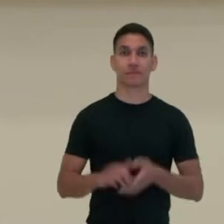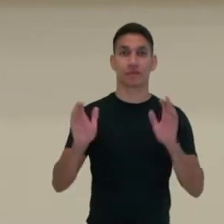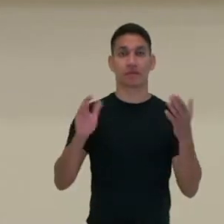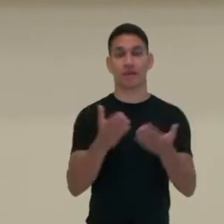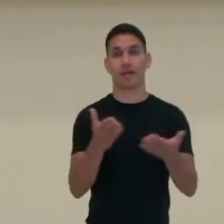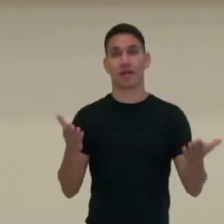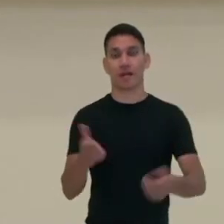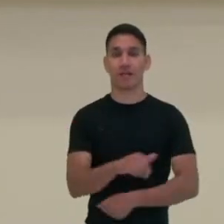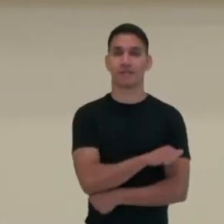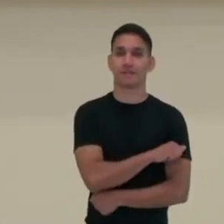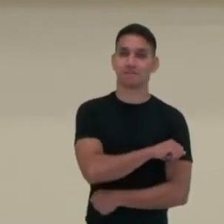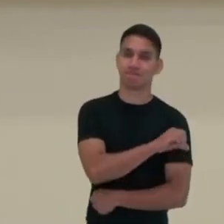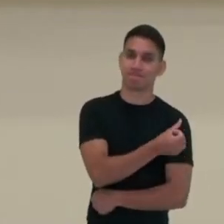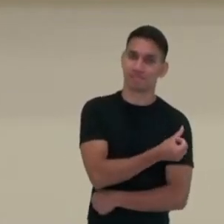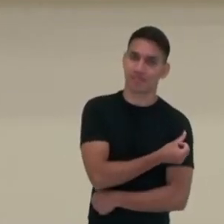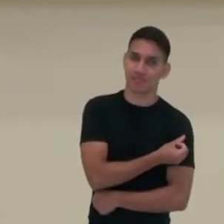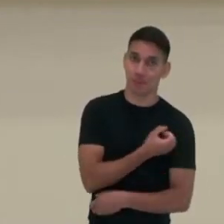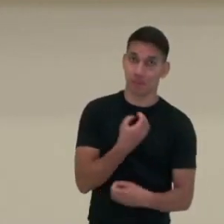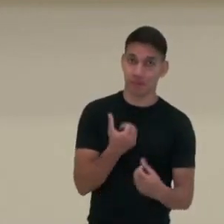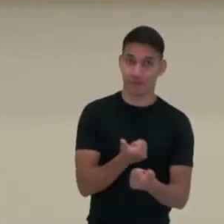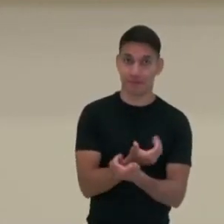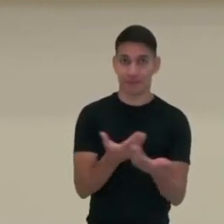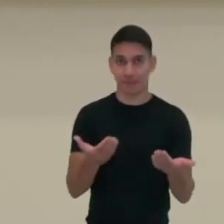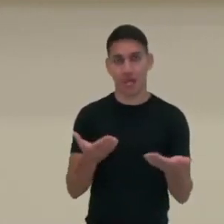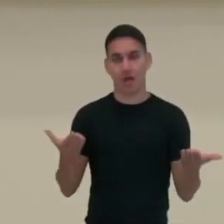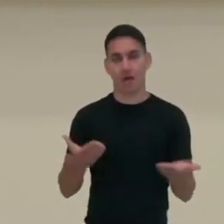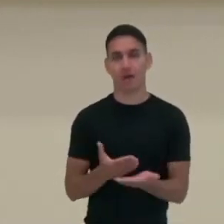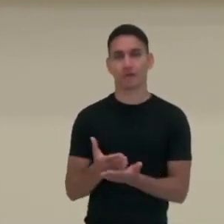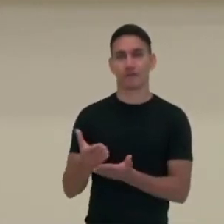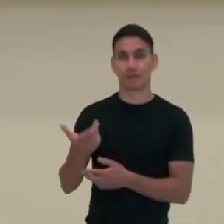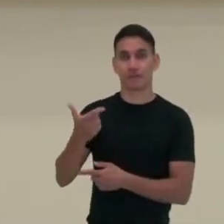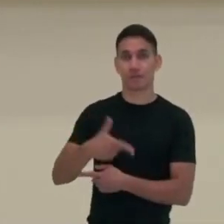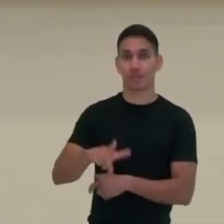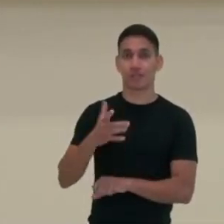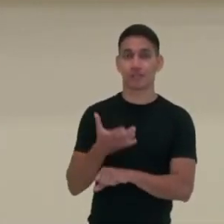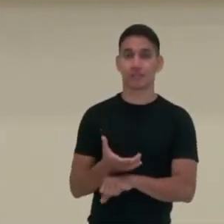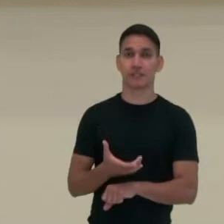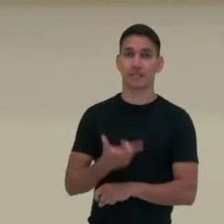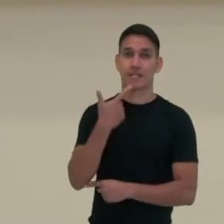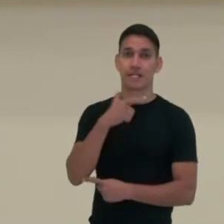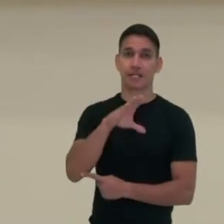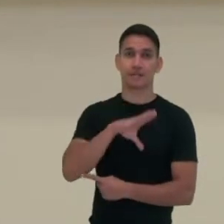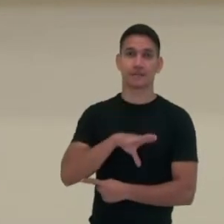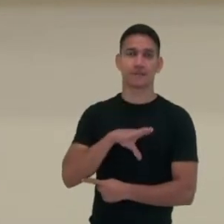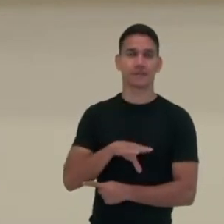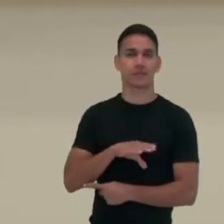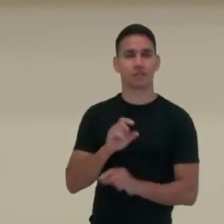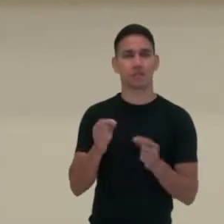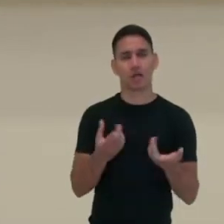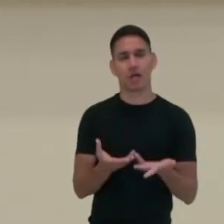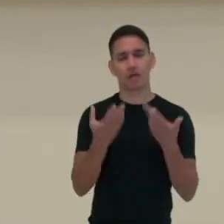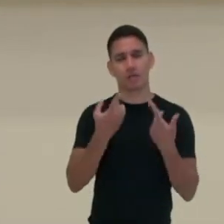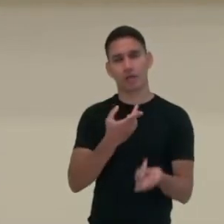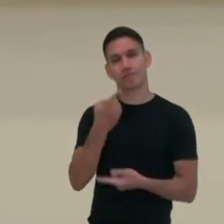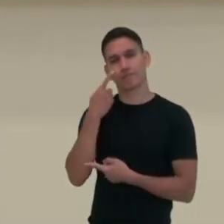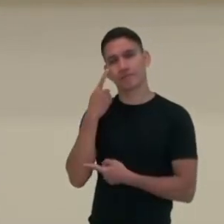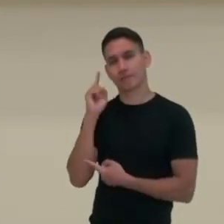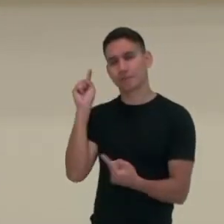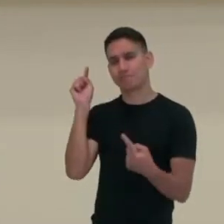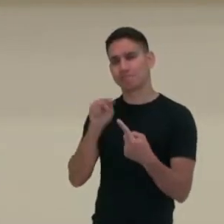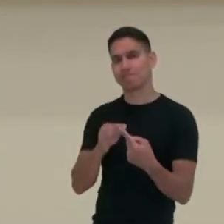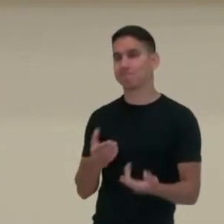Olá, alunos do sexto ano, tudo bem com vocês? Estamos iniciando mais uma aula de língua portuguesa. Vamos conferir os